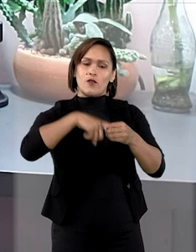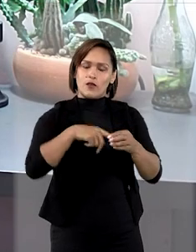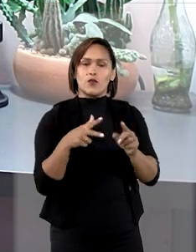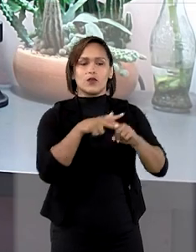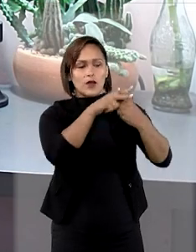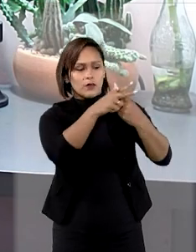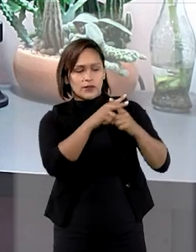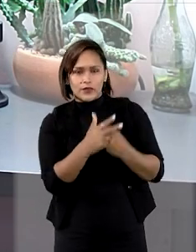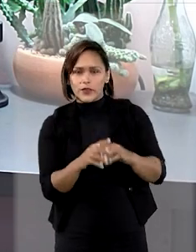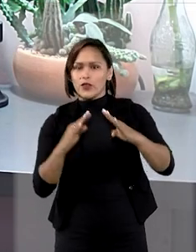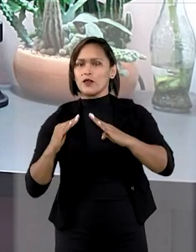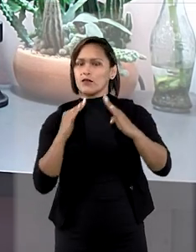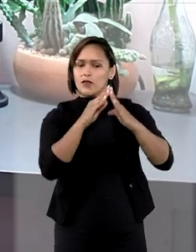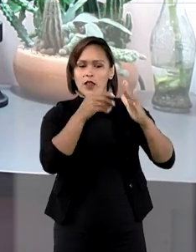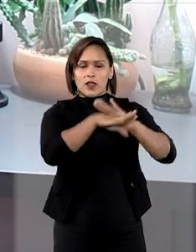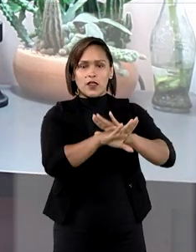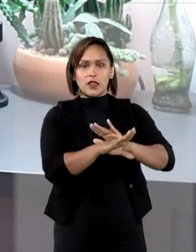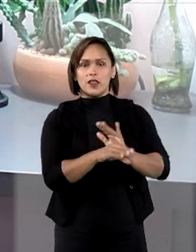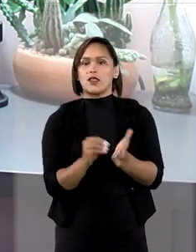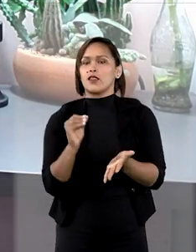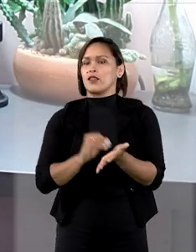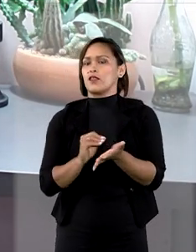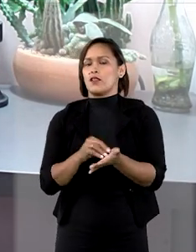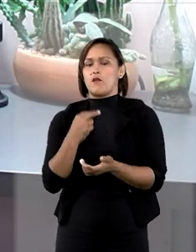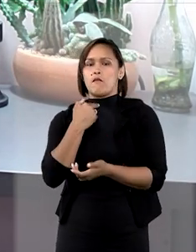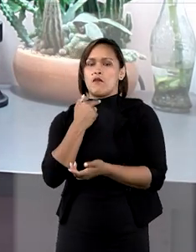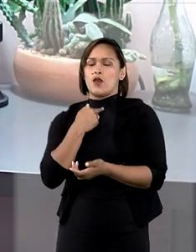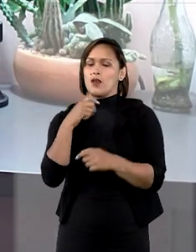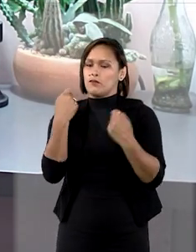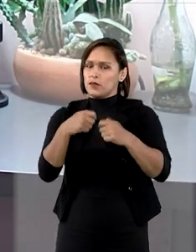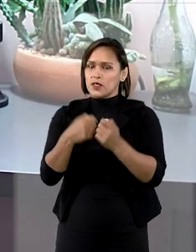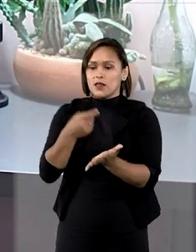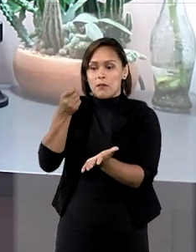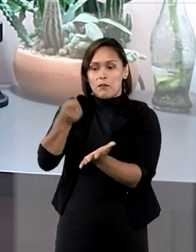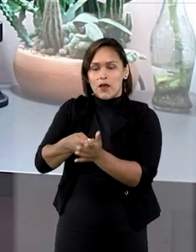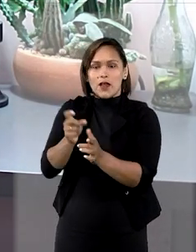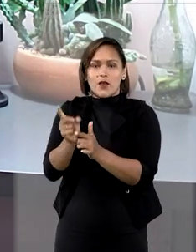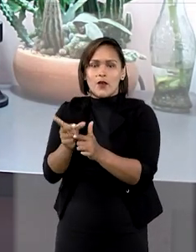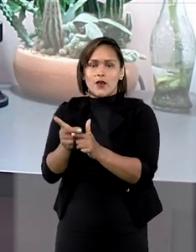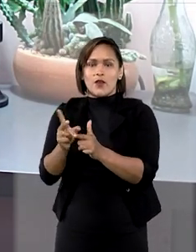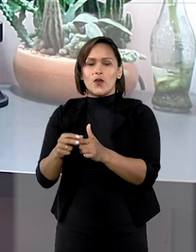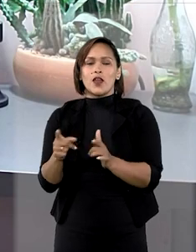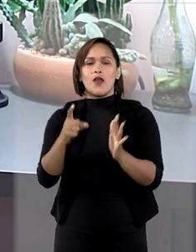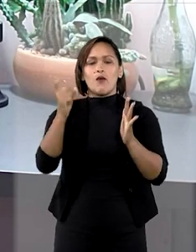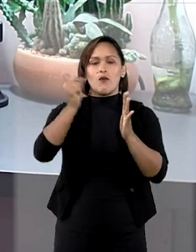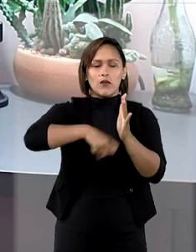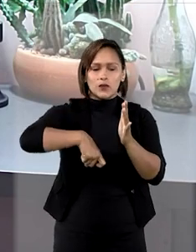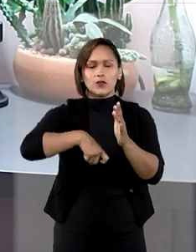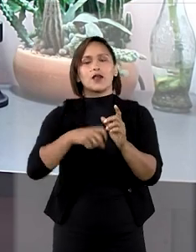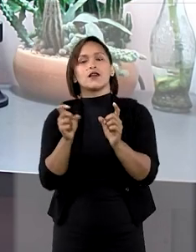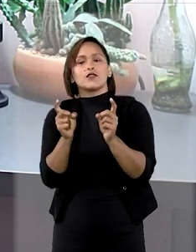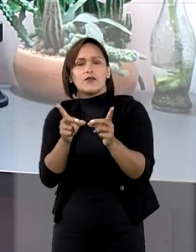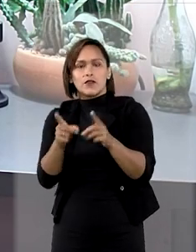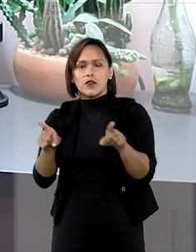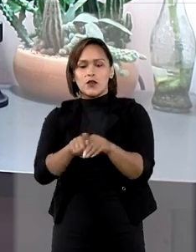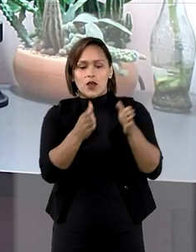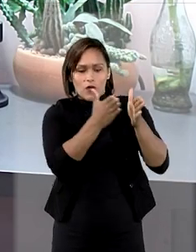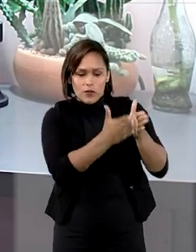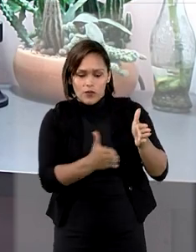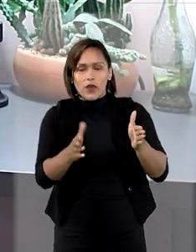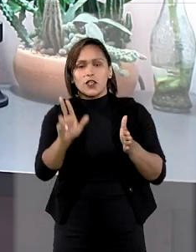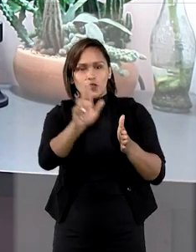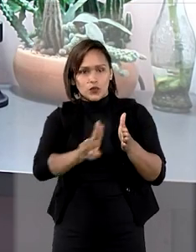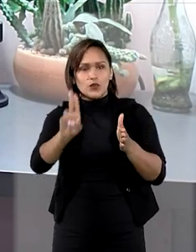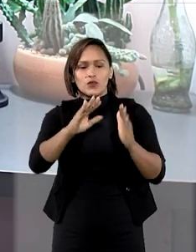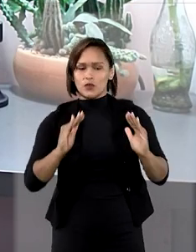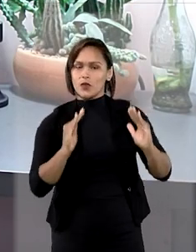por benfeitorias, ele não está isento da obrigação de pagar o aluguel ou taxa de ocupação ao vendedor pelo tempo em que usou